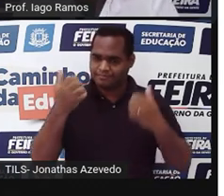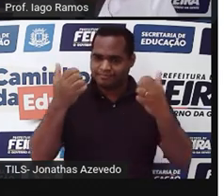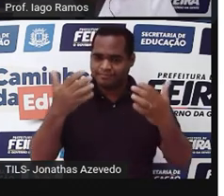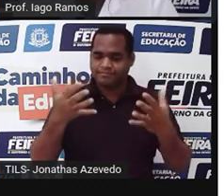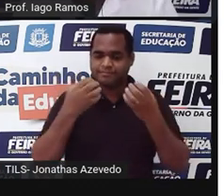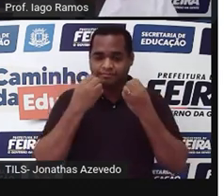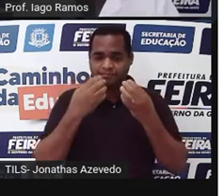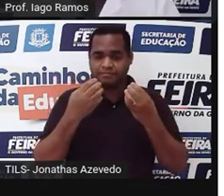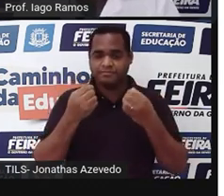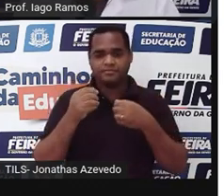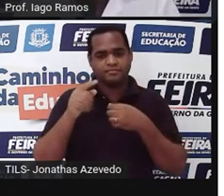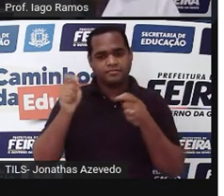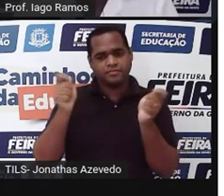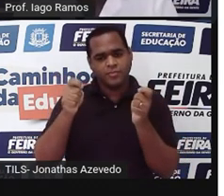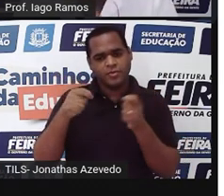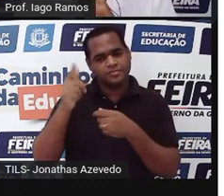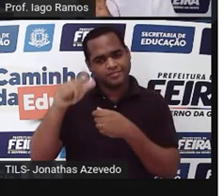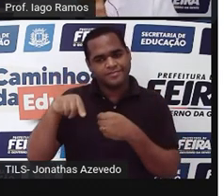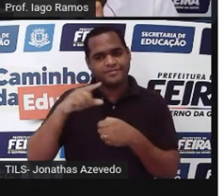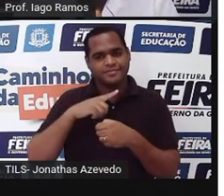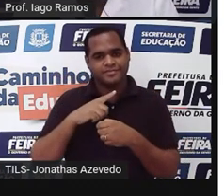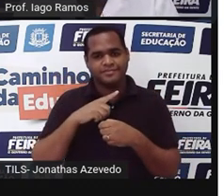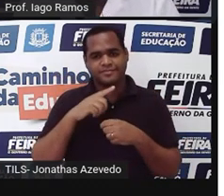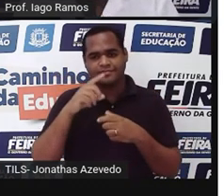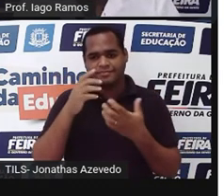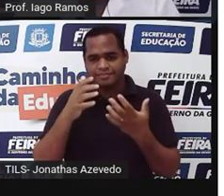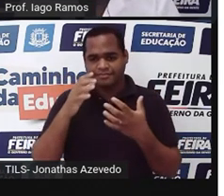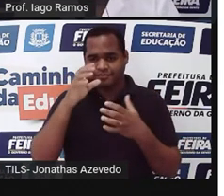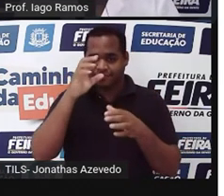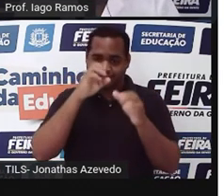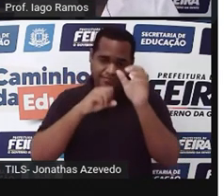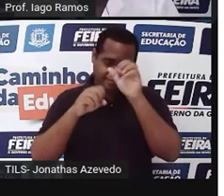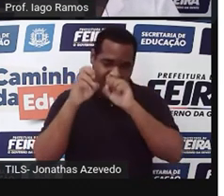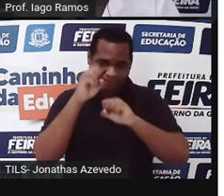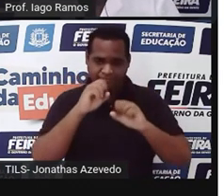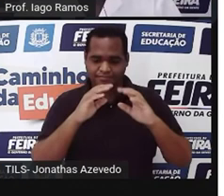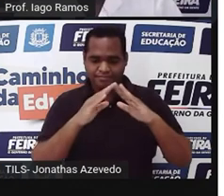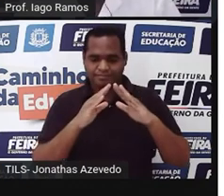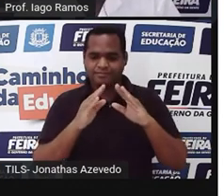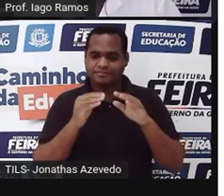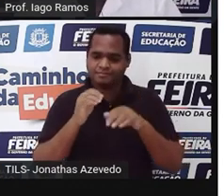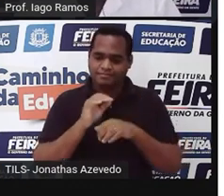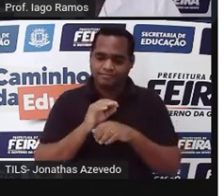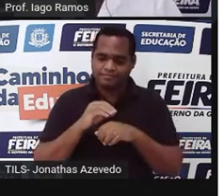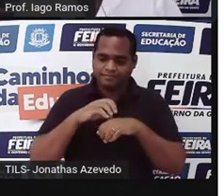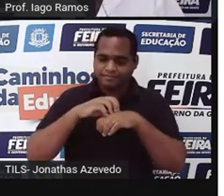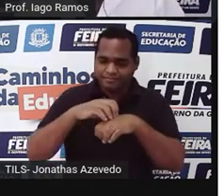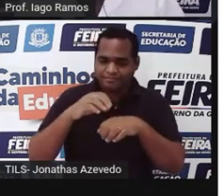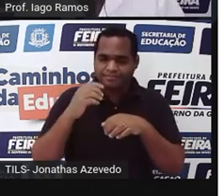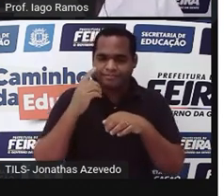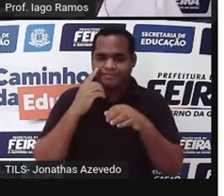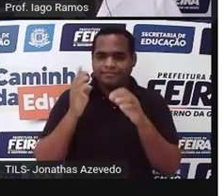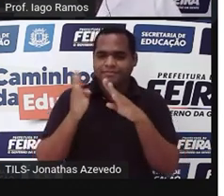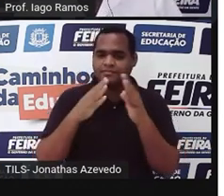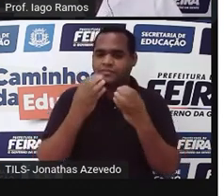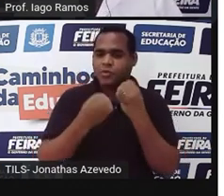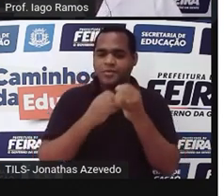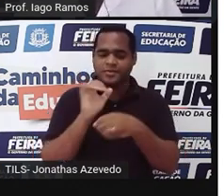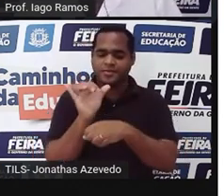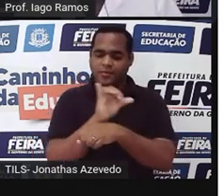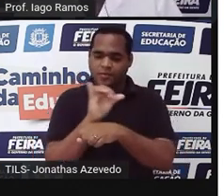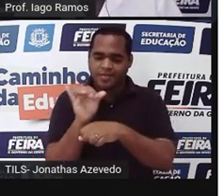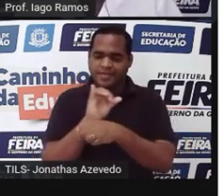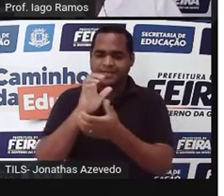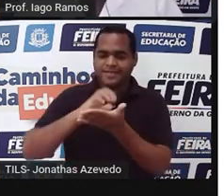boa você pode de novo acompanhar essa aula certo acessando o canal do YouTube